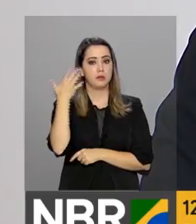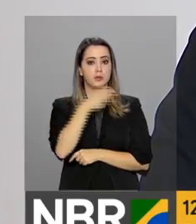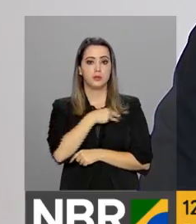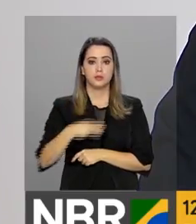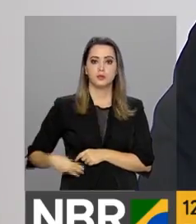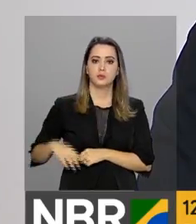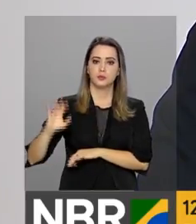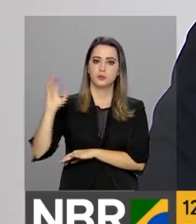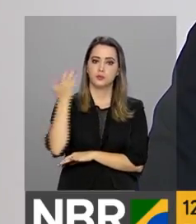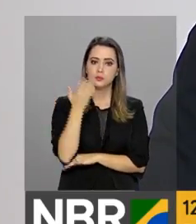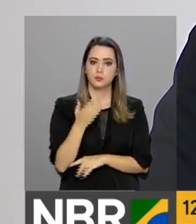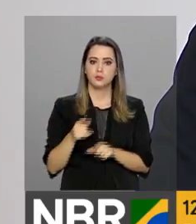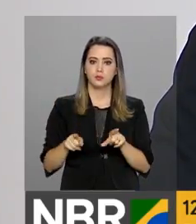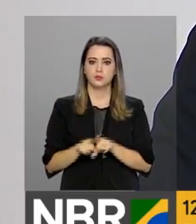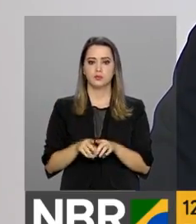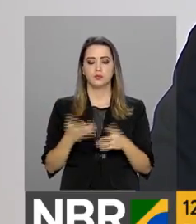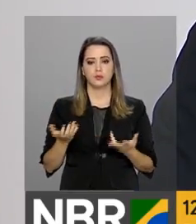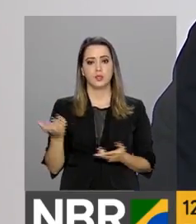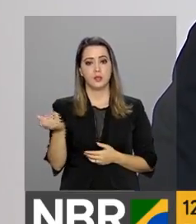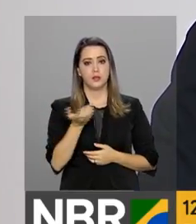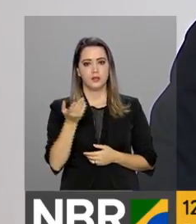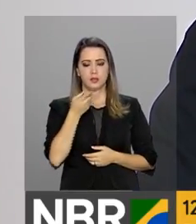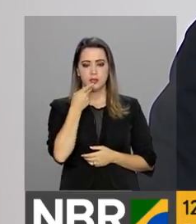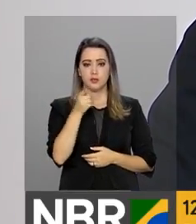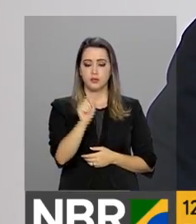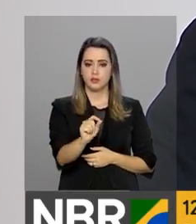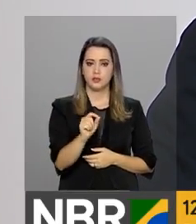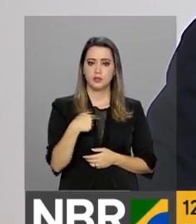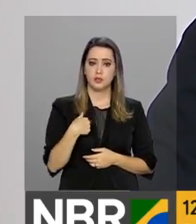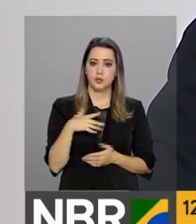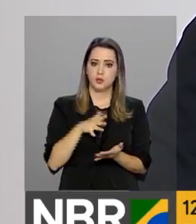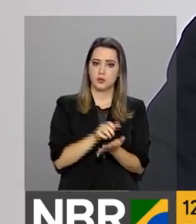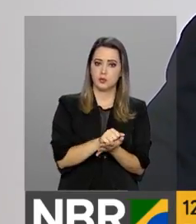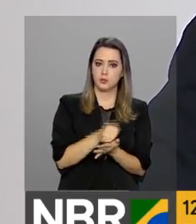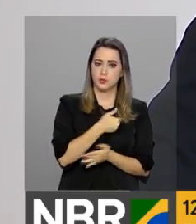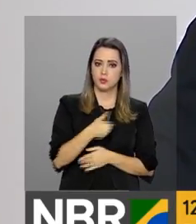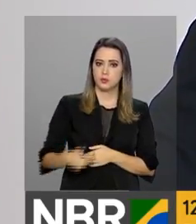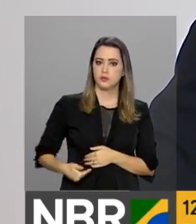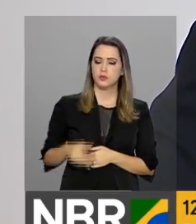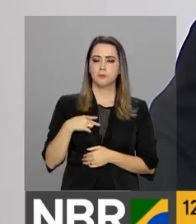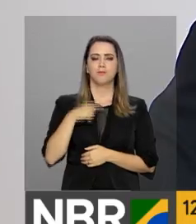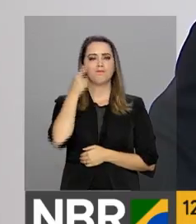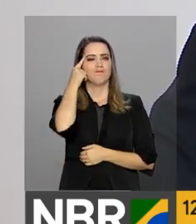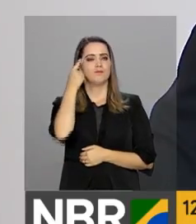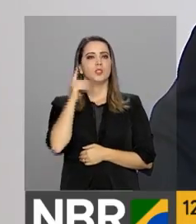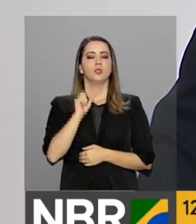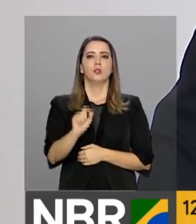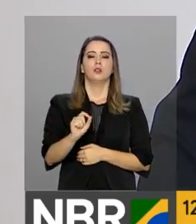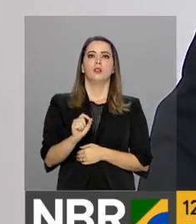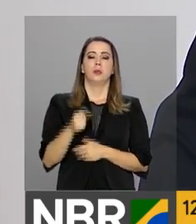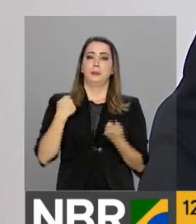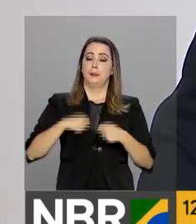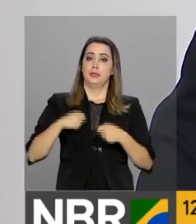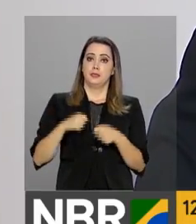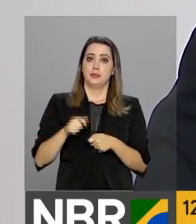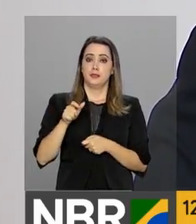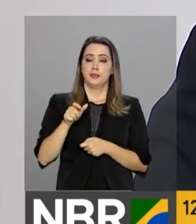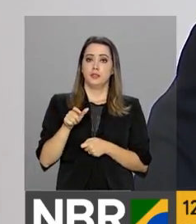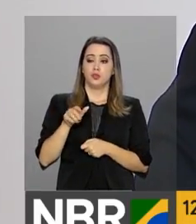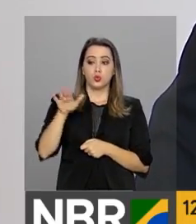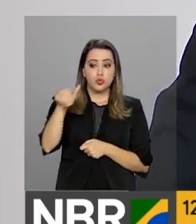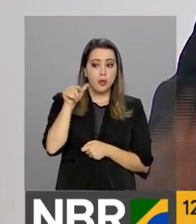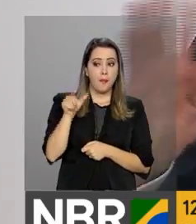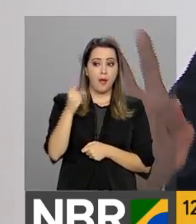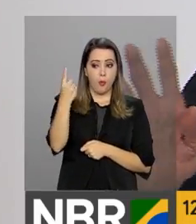filho eu quero dizer que quando assumir o governo eu logo pensei o seguinte olha eu devo pegar alguém trazer alguém